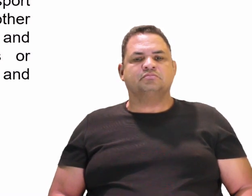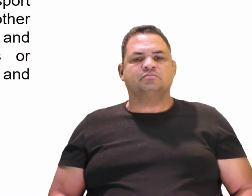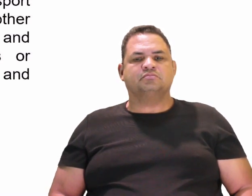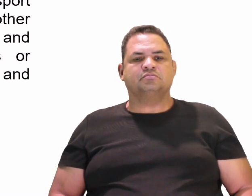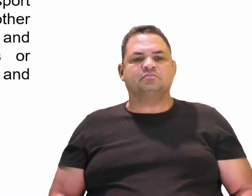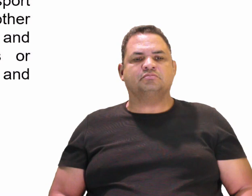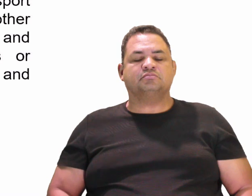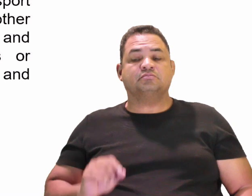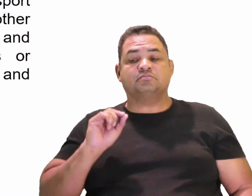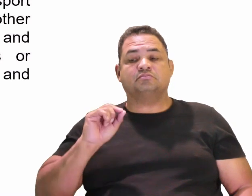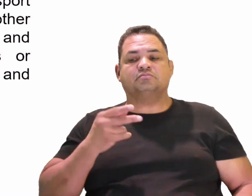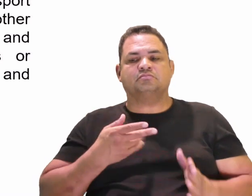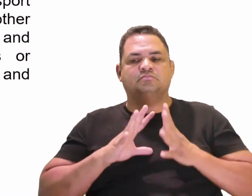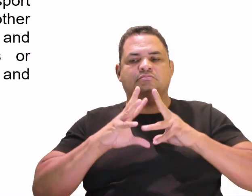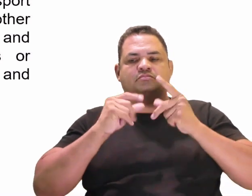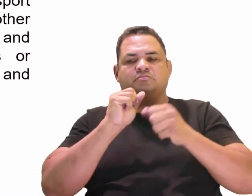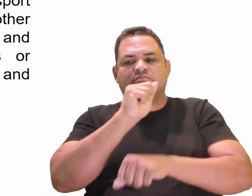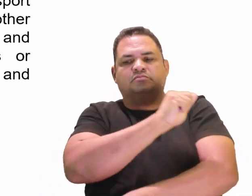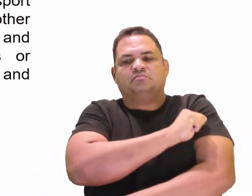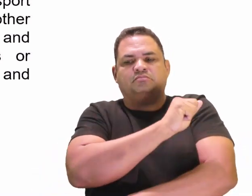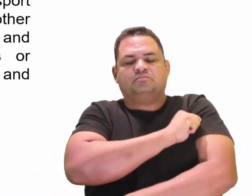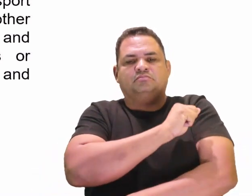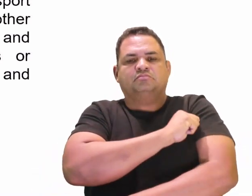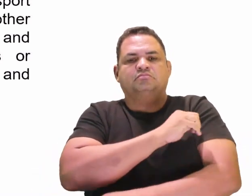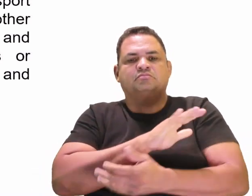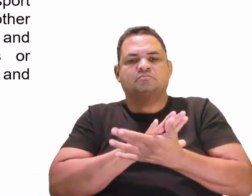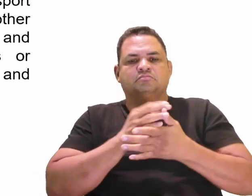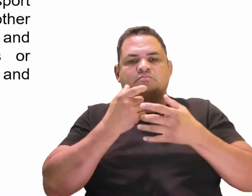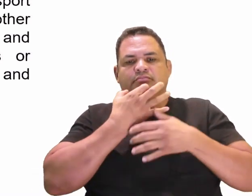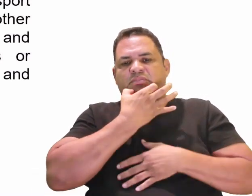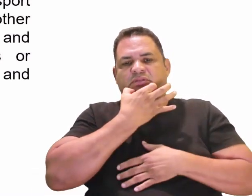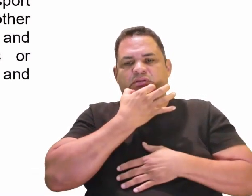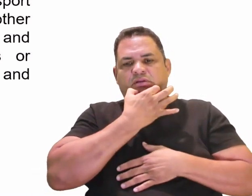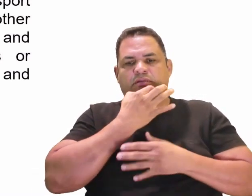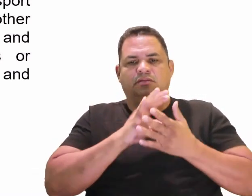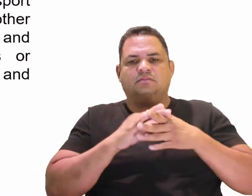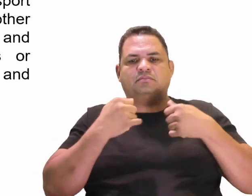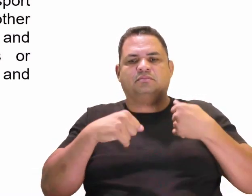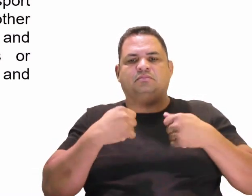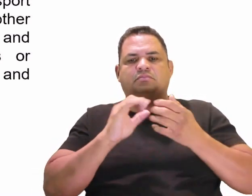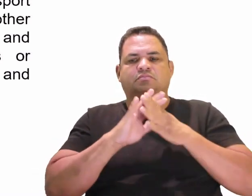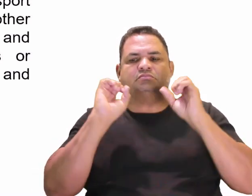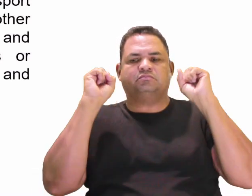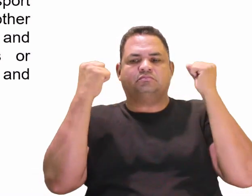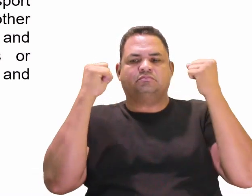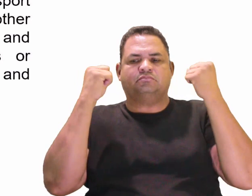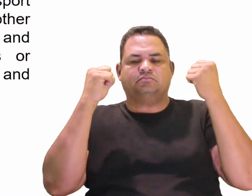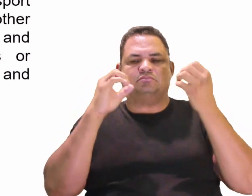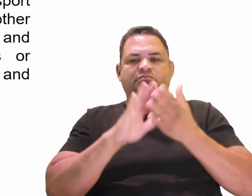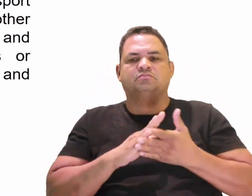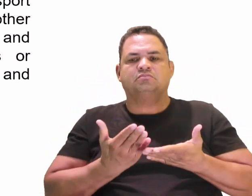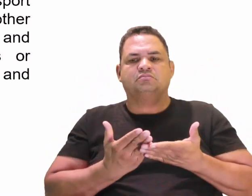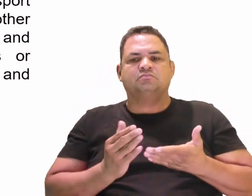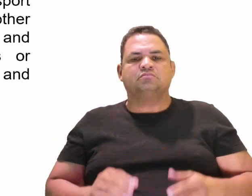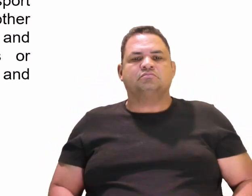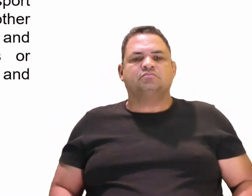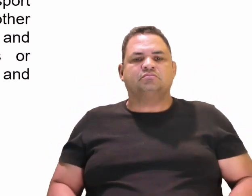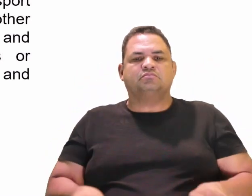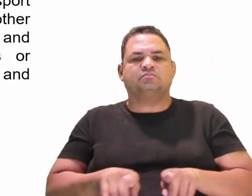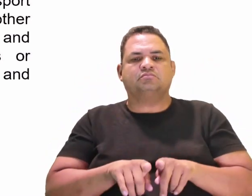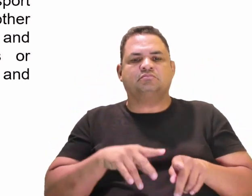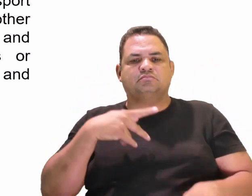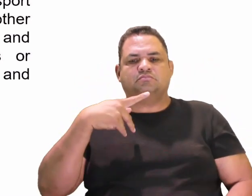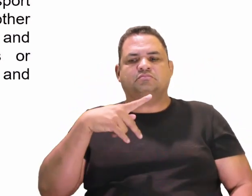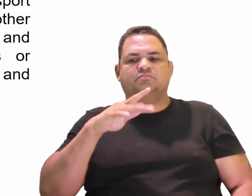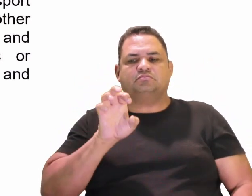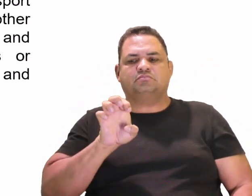Education. Que é isso? Todos os alunos no Reino Unido têm que fazer educação física, que eu posso chamar também de